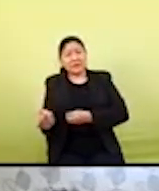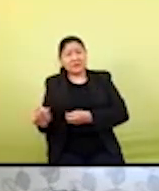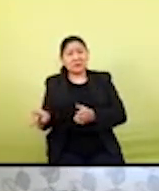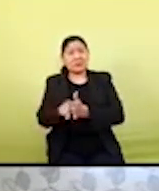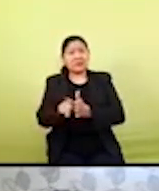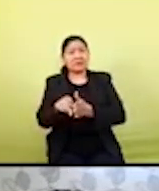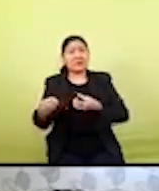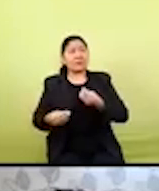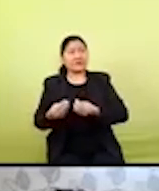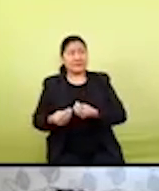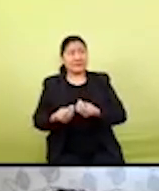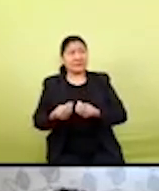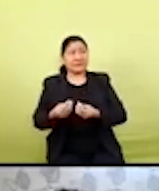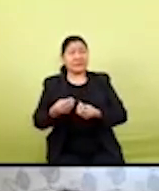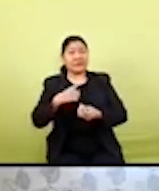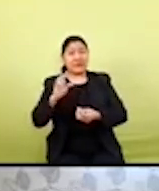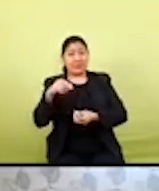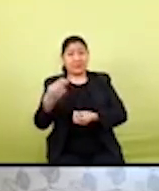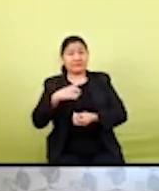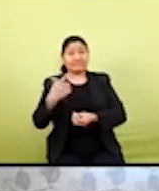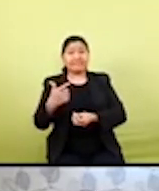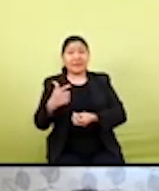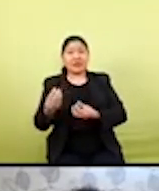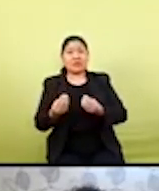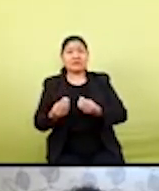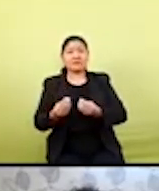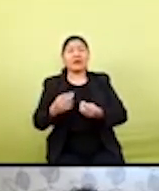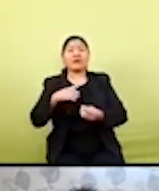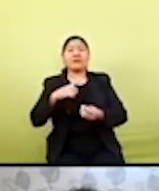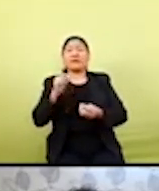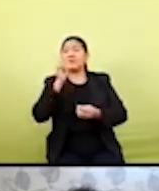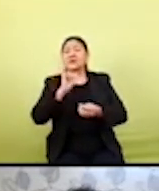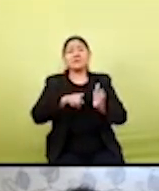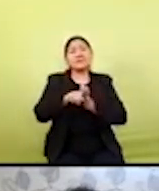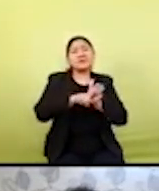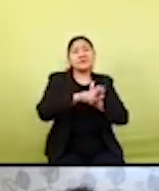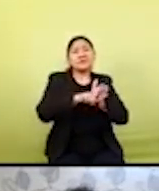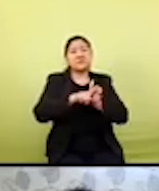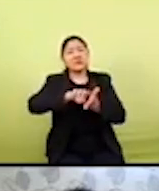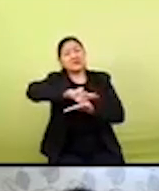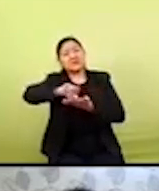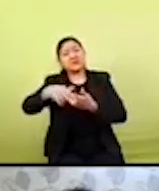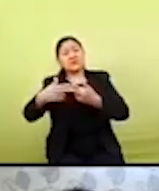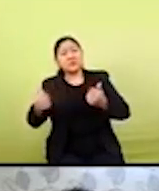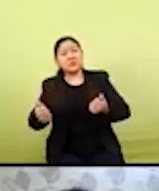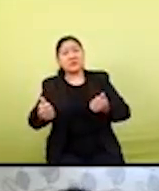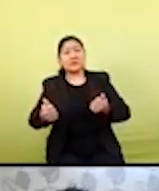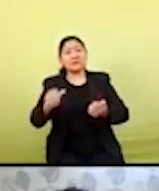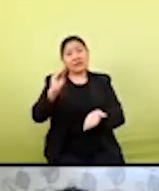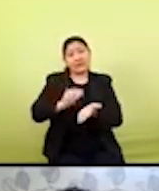poderia não ter que despender tantos recursos, né, em algo que,